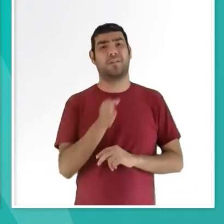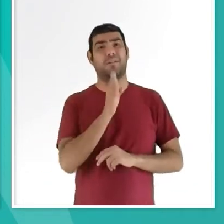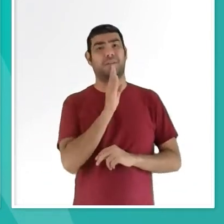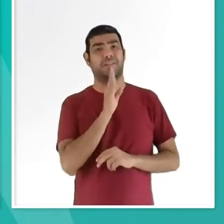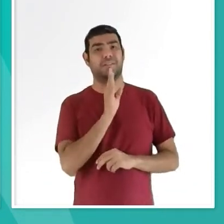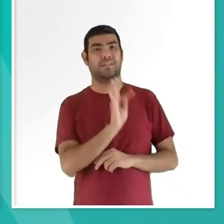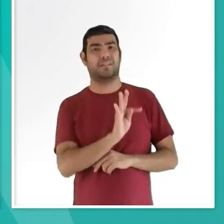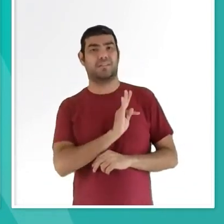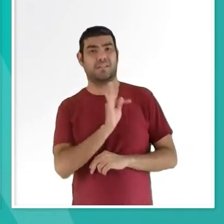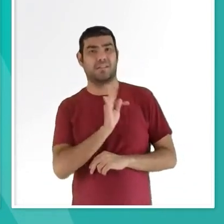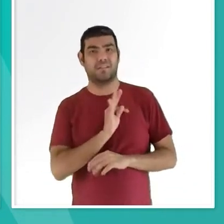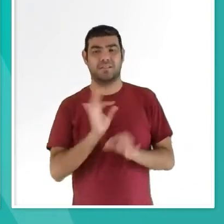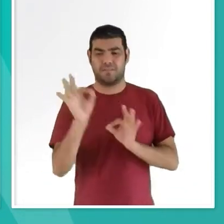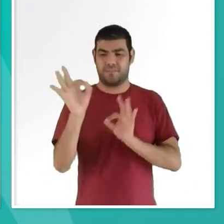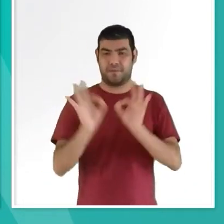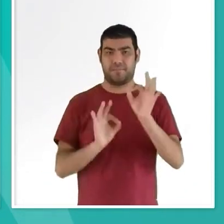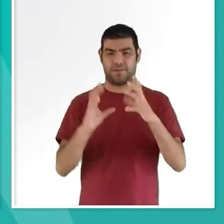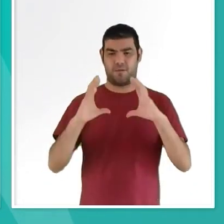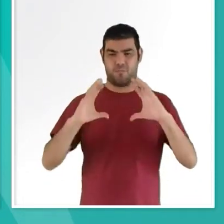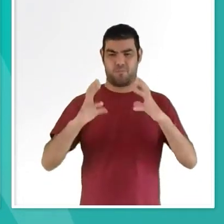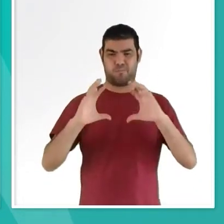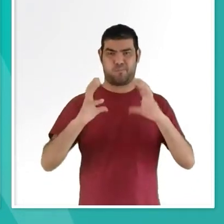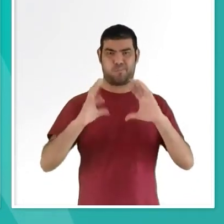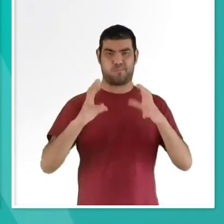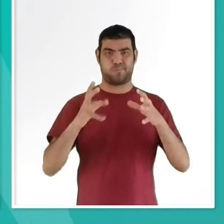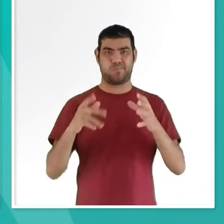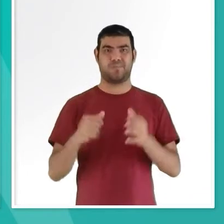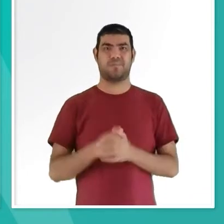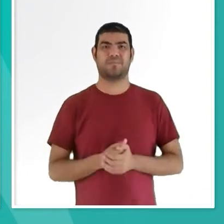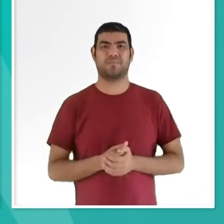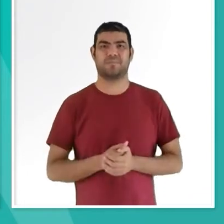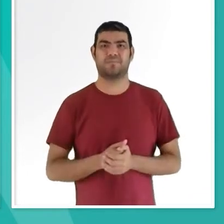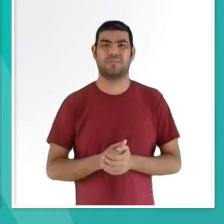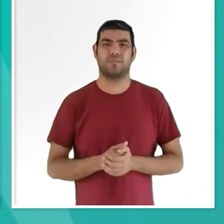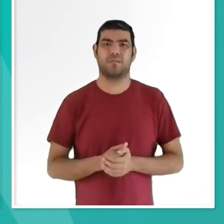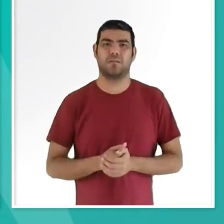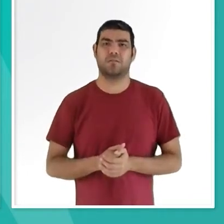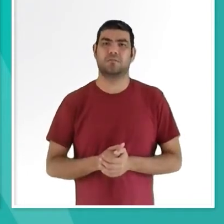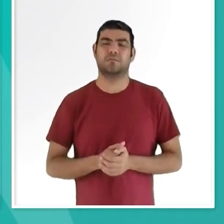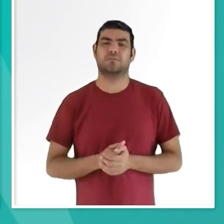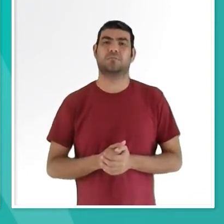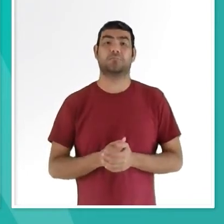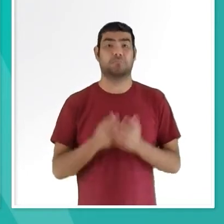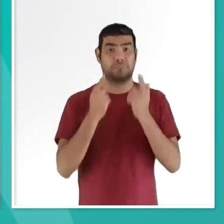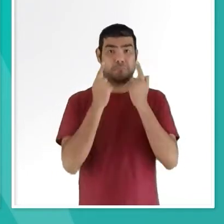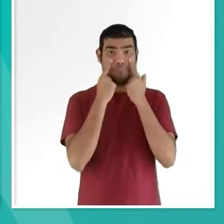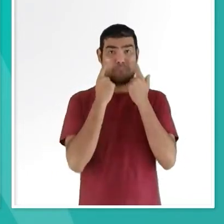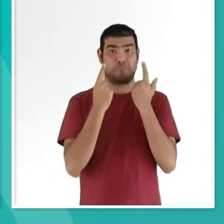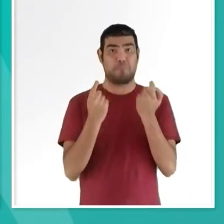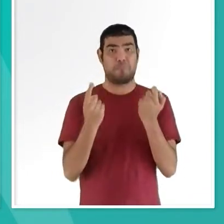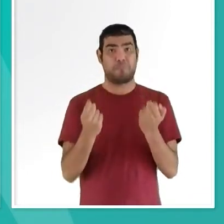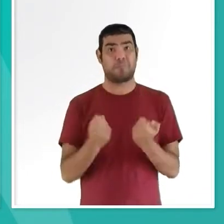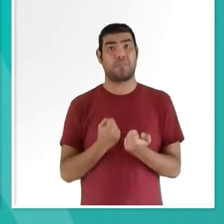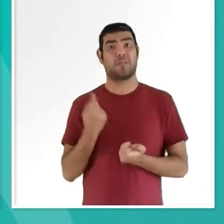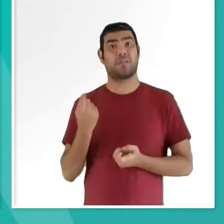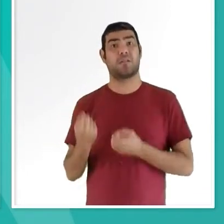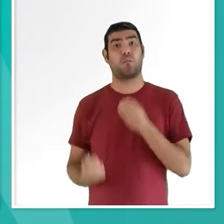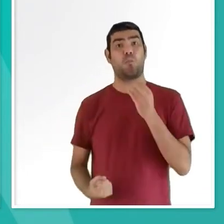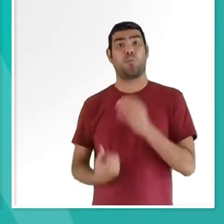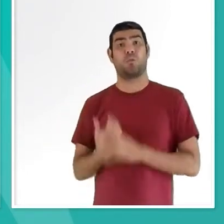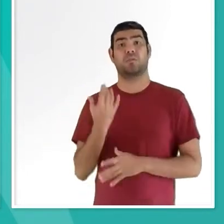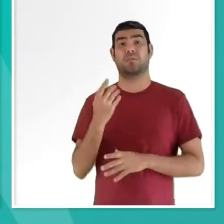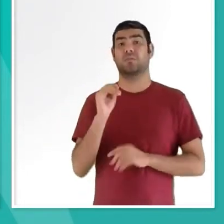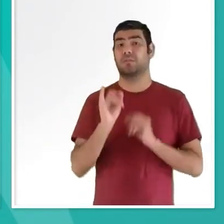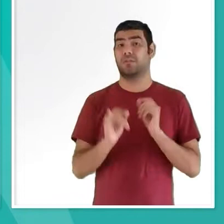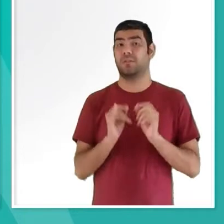preparar bolas feitas de látex. Então veja que interessante. Foi aí então que os ingleses vieram